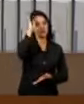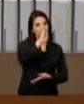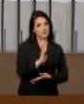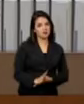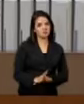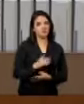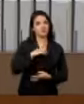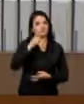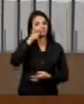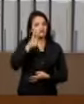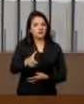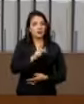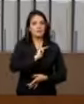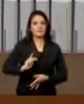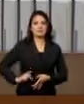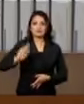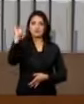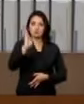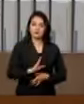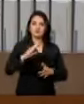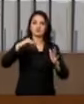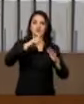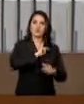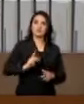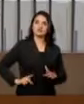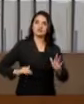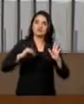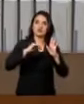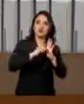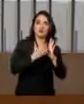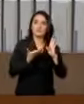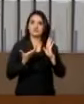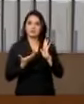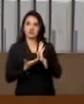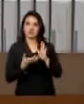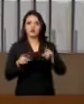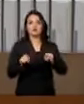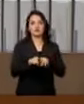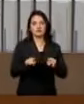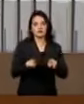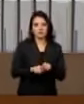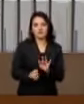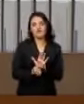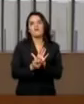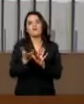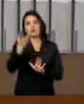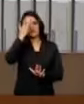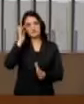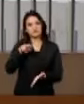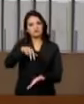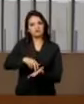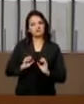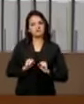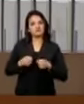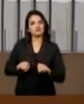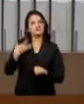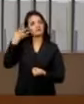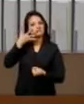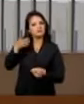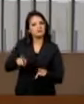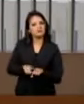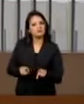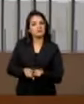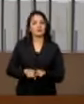Interessado, presidente da República, presidente da Câmara dos Deputados, presidente do Senado Federal. Vários amici curiae também inscritos. E